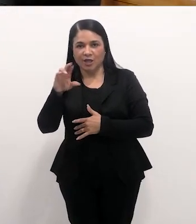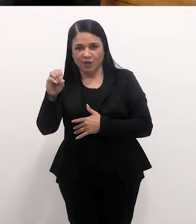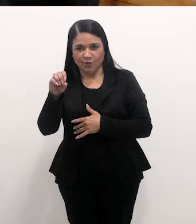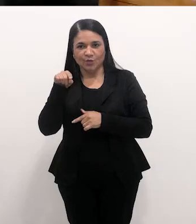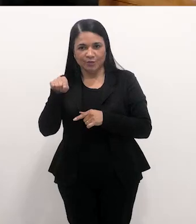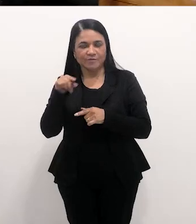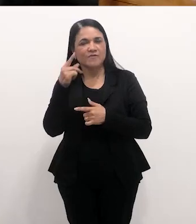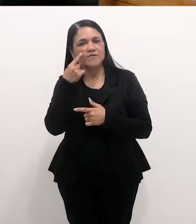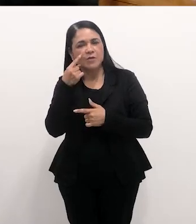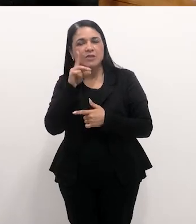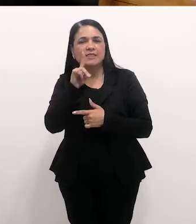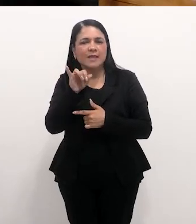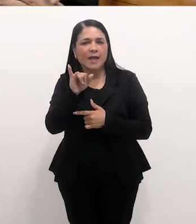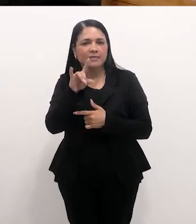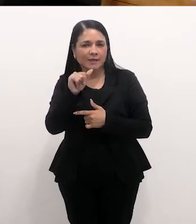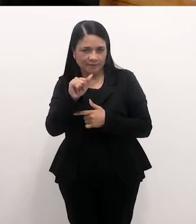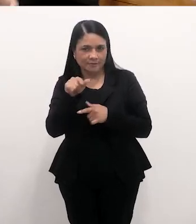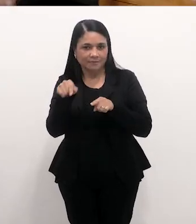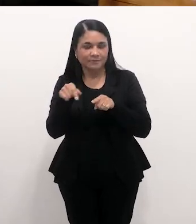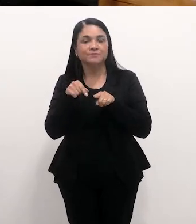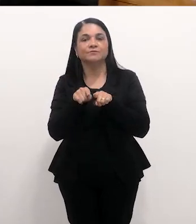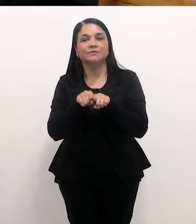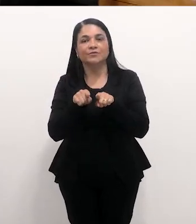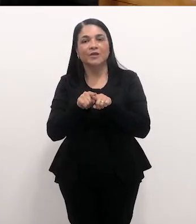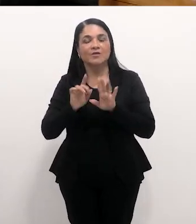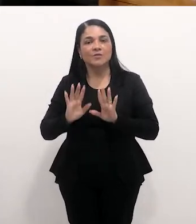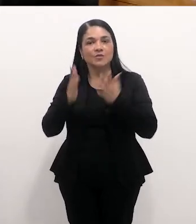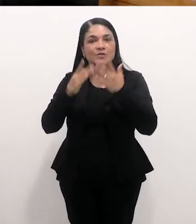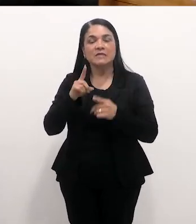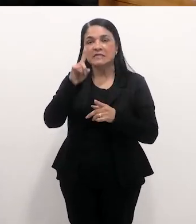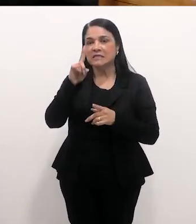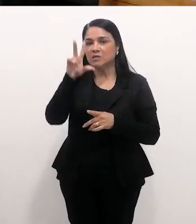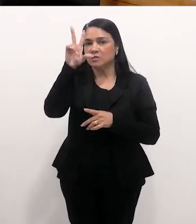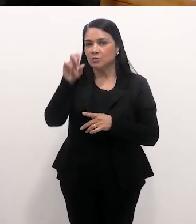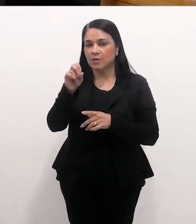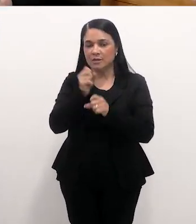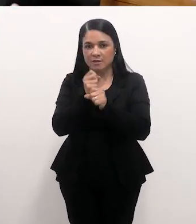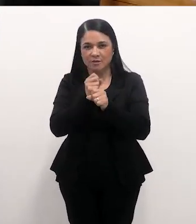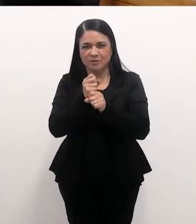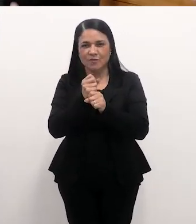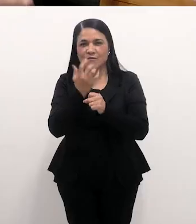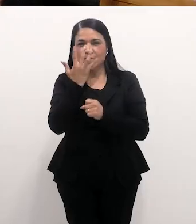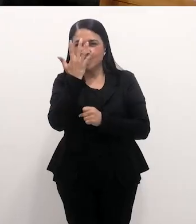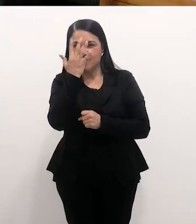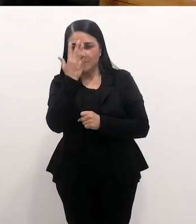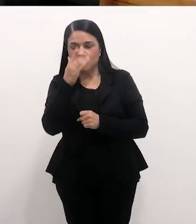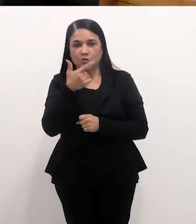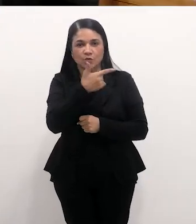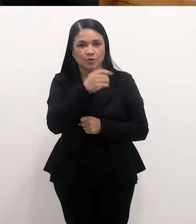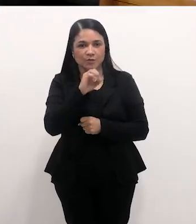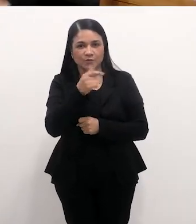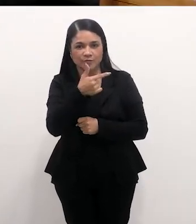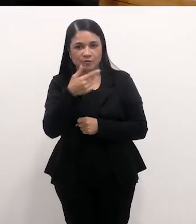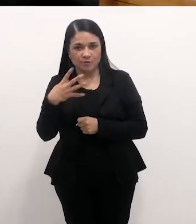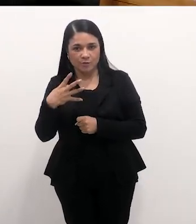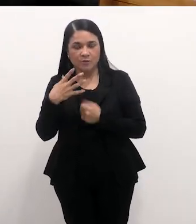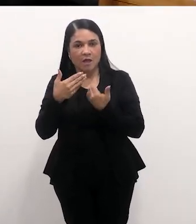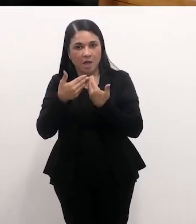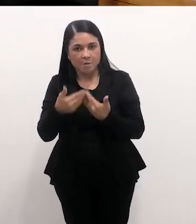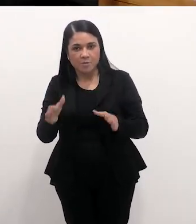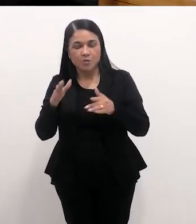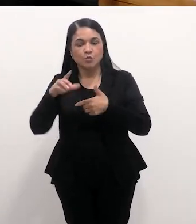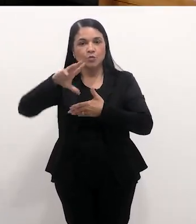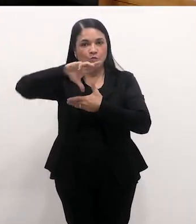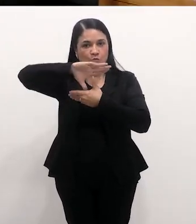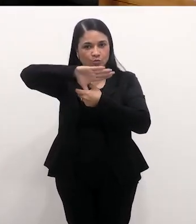acontece. E no ano da imigração italiana no Brasil, 150 anos, no fevereiro de 2024, abrimos no térreo